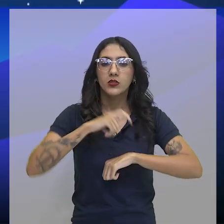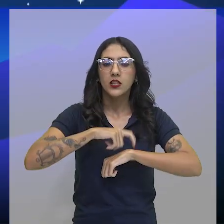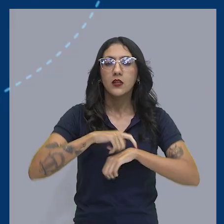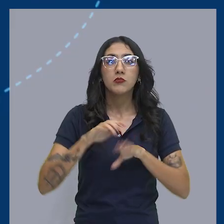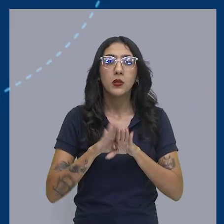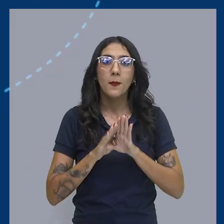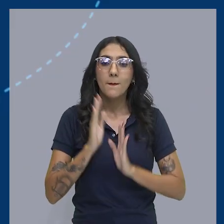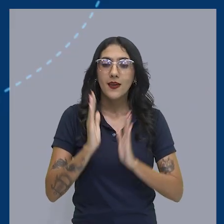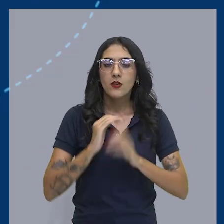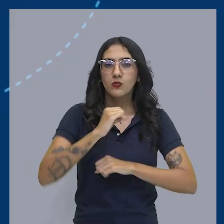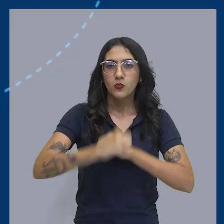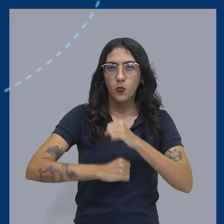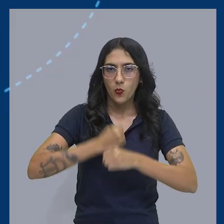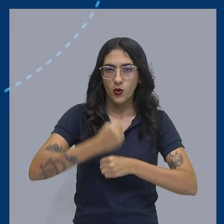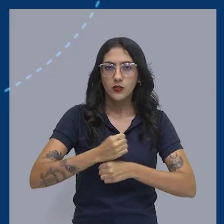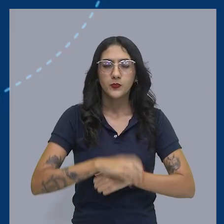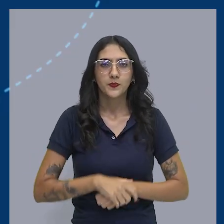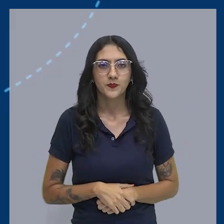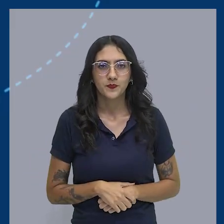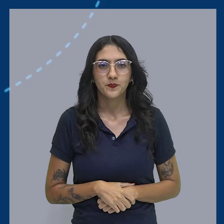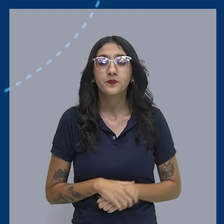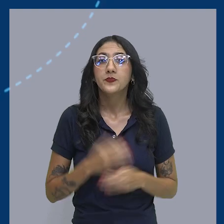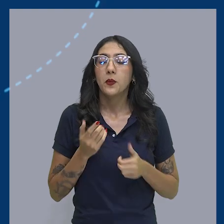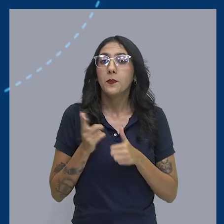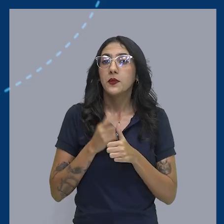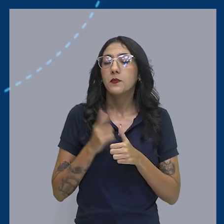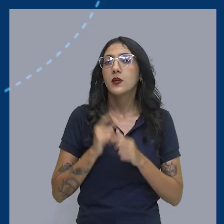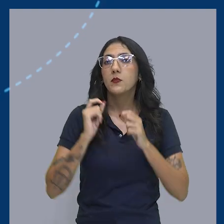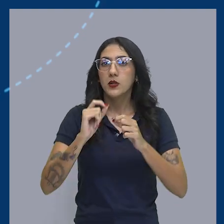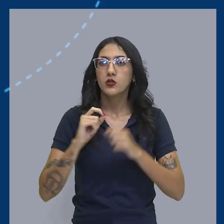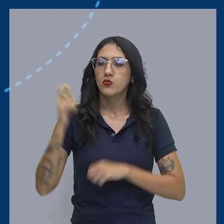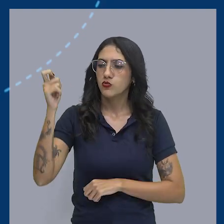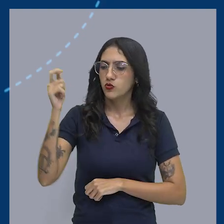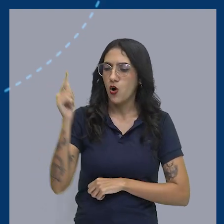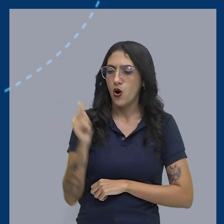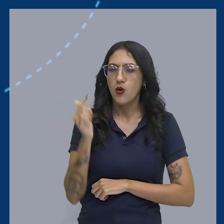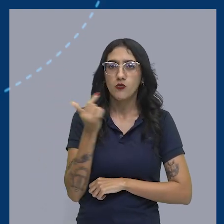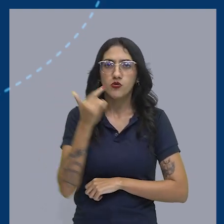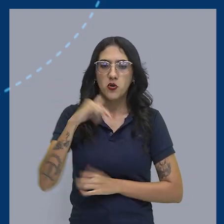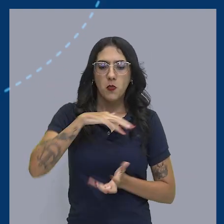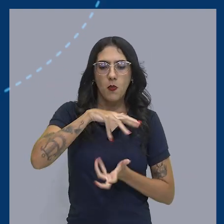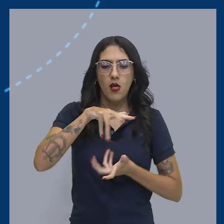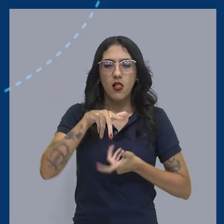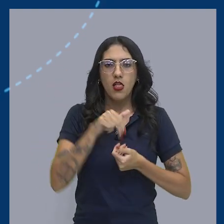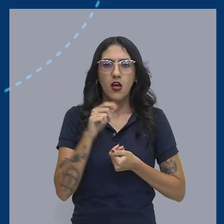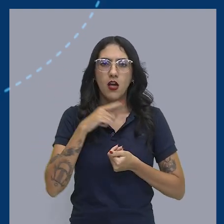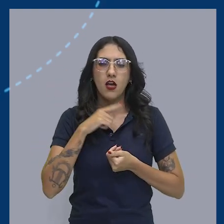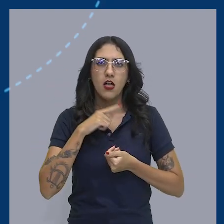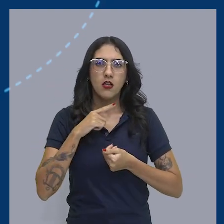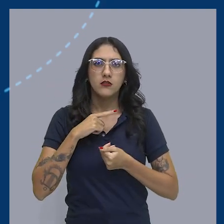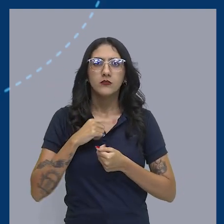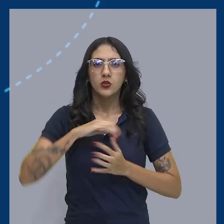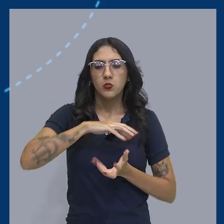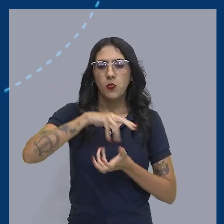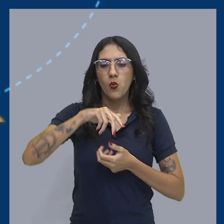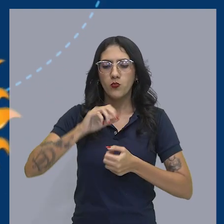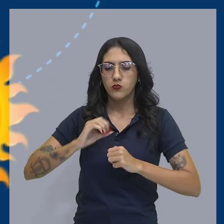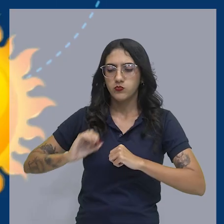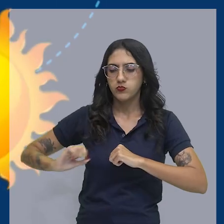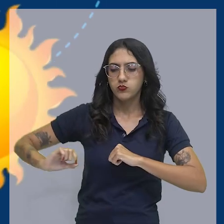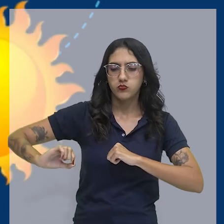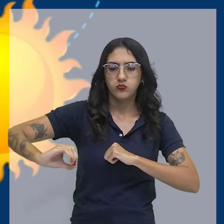ano. Primeiramente, foi concluído que o Sol e os demais planetas observados giravam em torno da